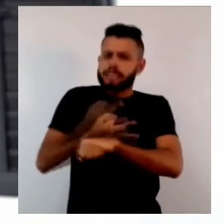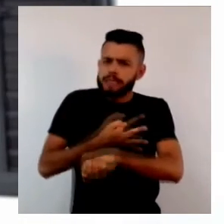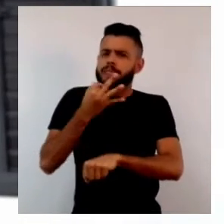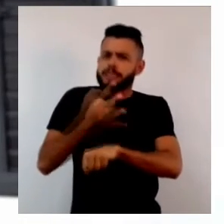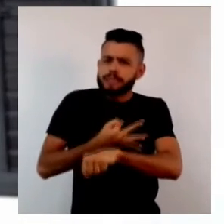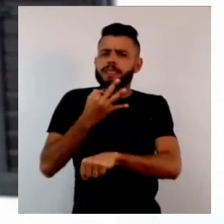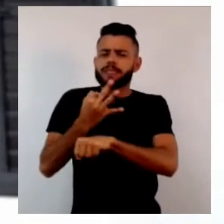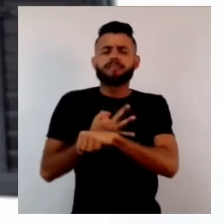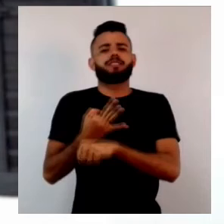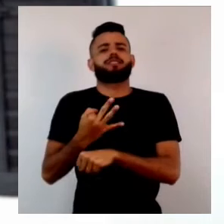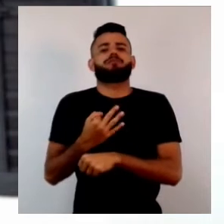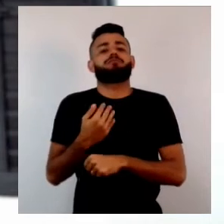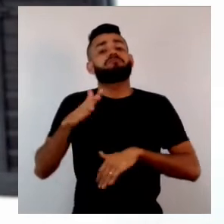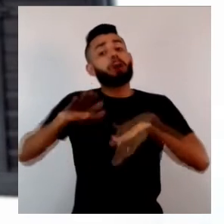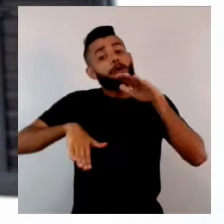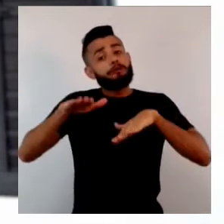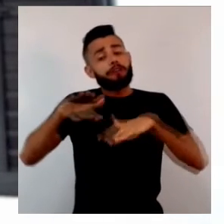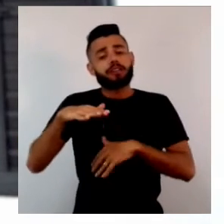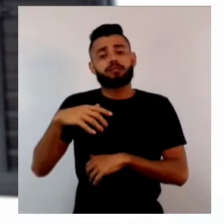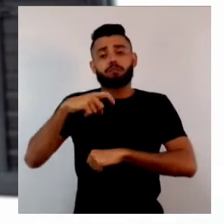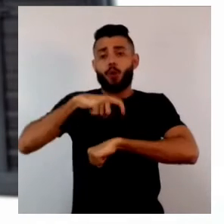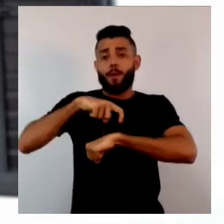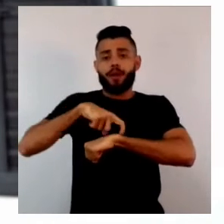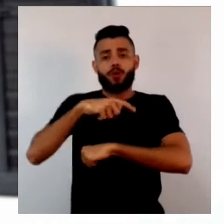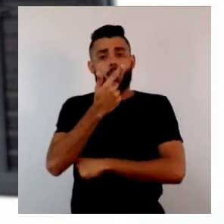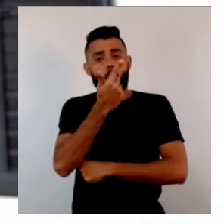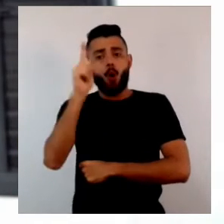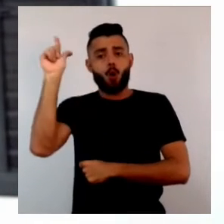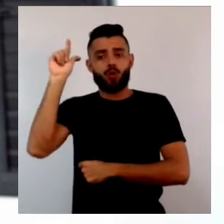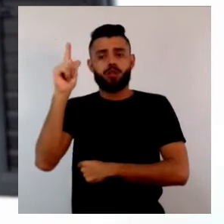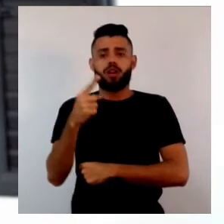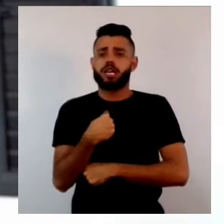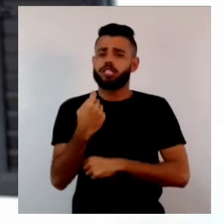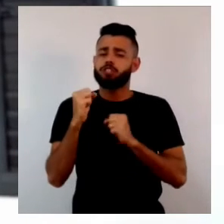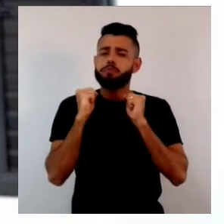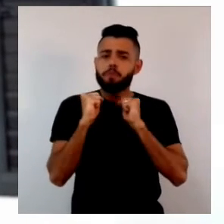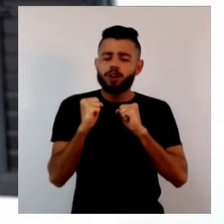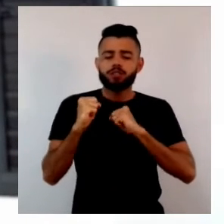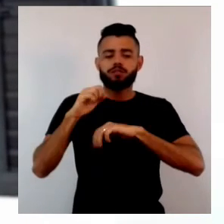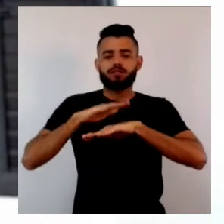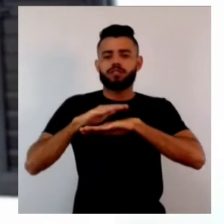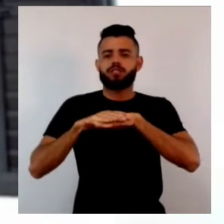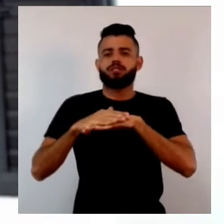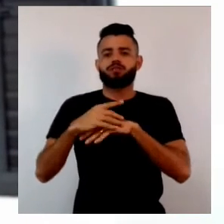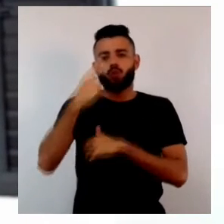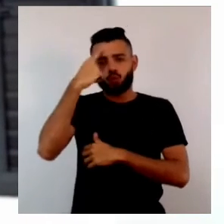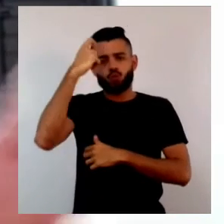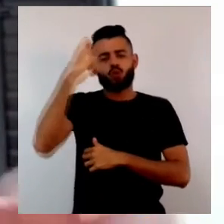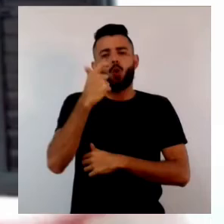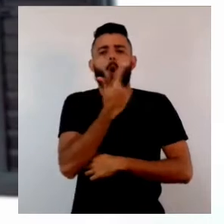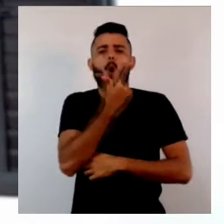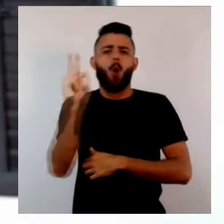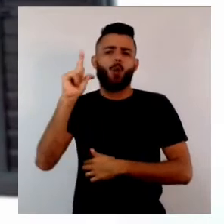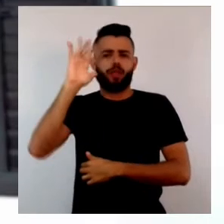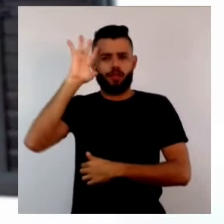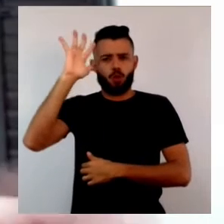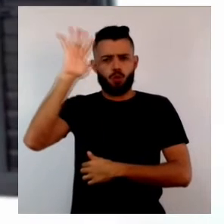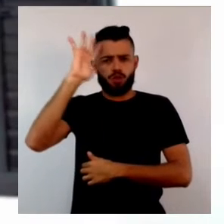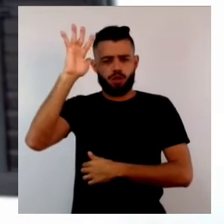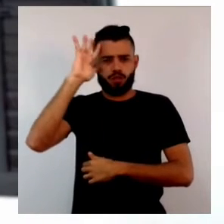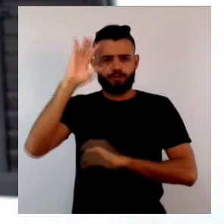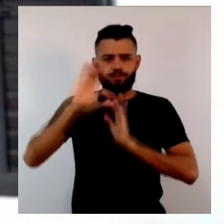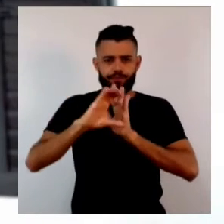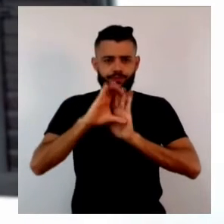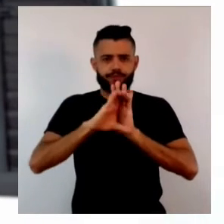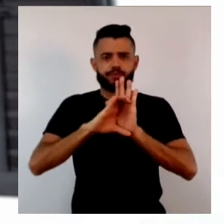momento, aí sim, a gente possa tentar sentar e construir uma outra tese, né? E eu acho que isso perpassa no campo geral,